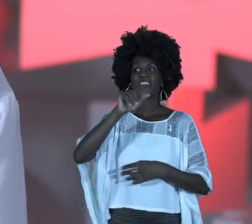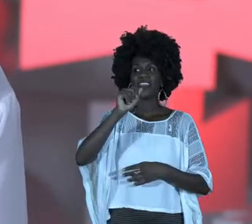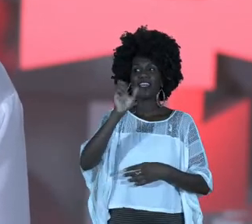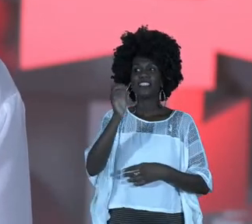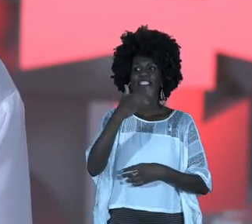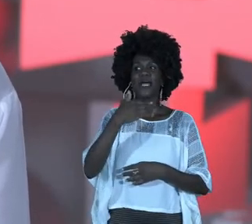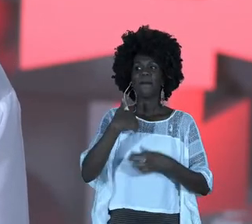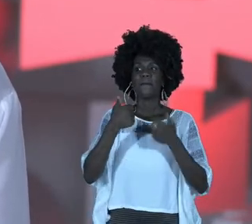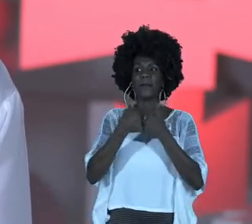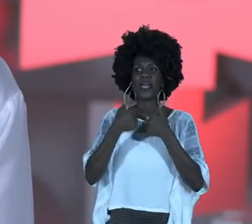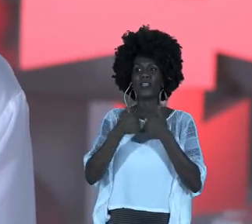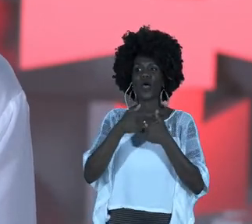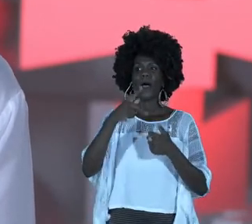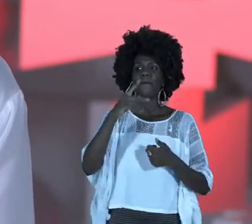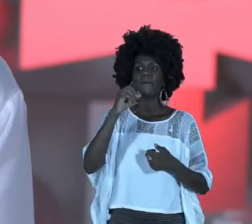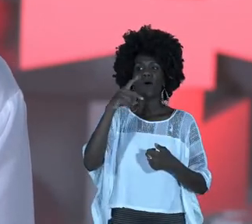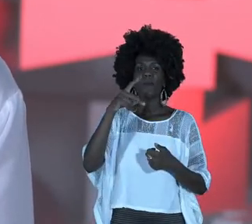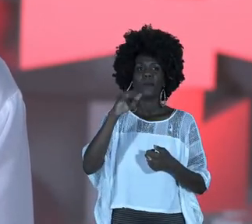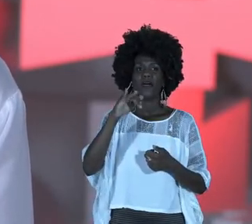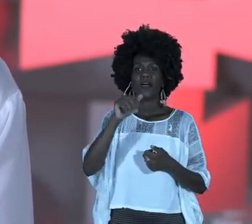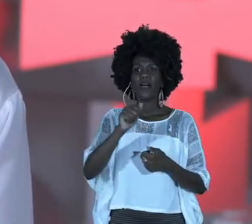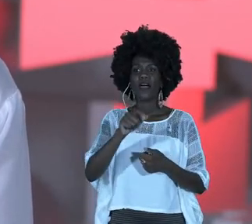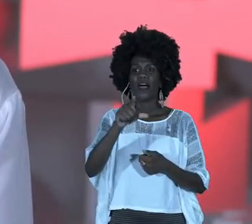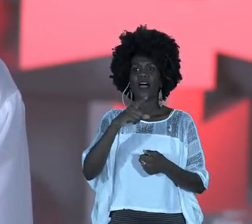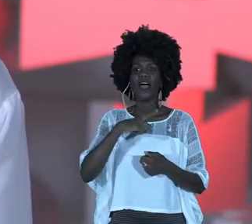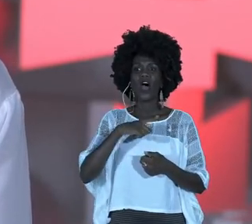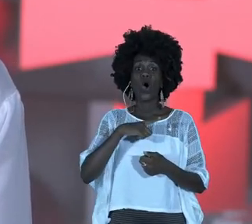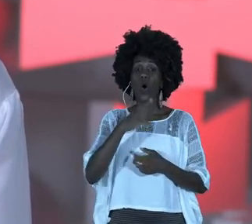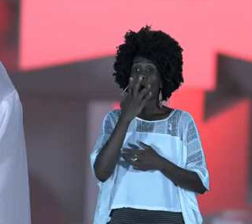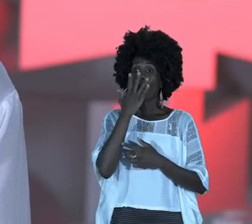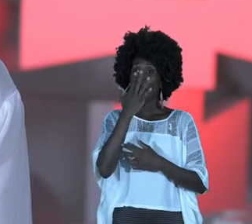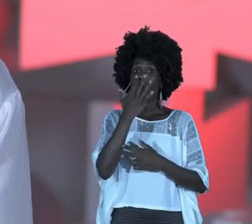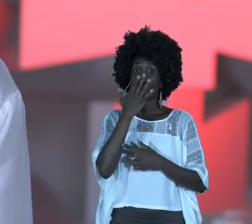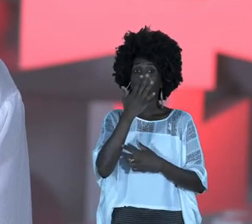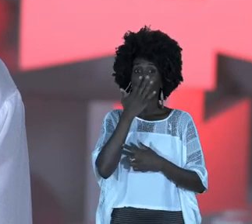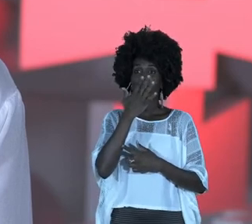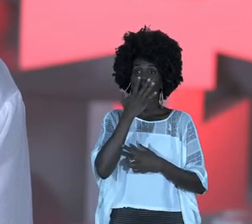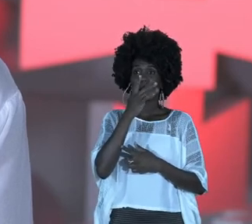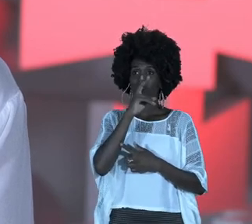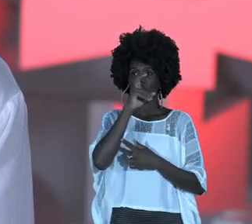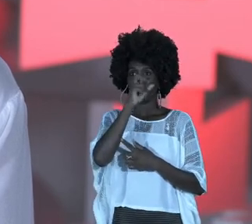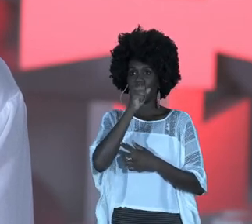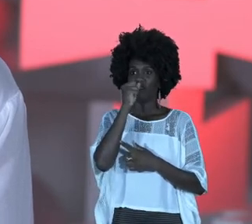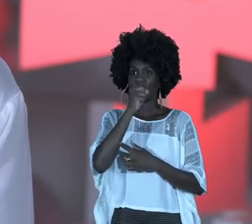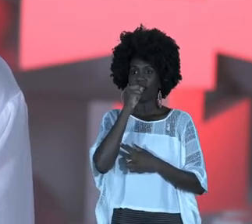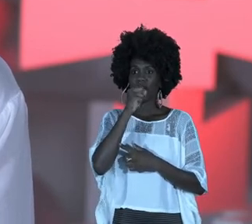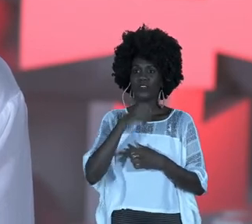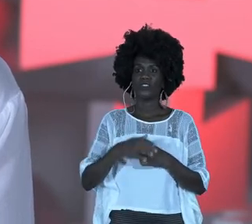próximas à Pompeia. E é um colorismo muito grande.